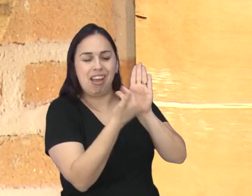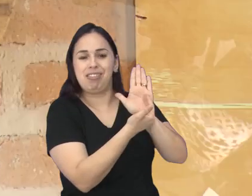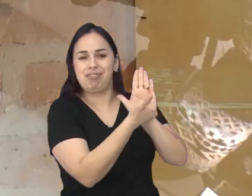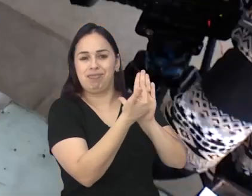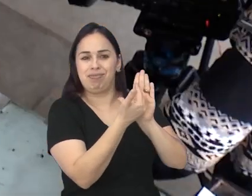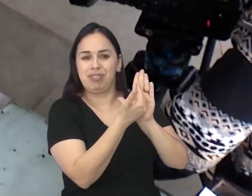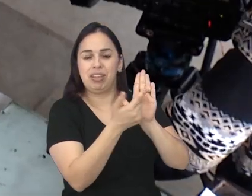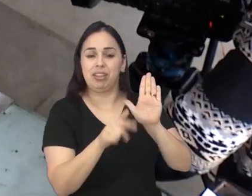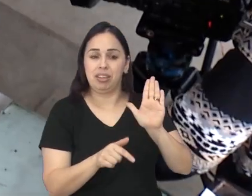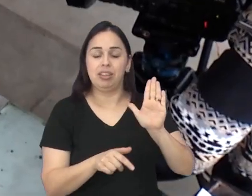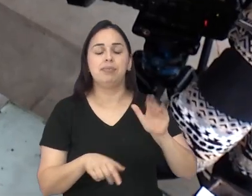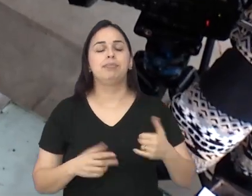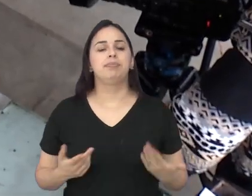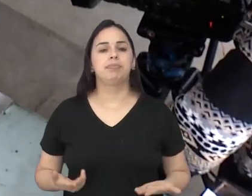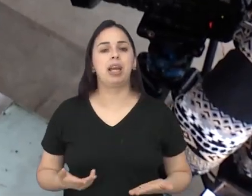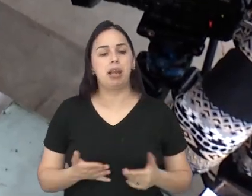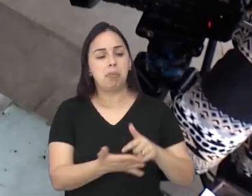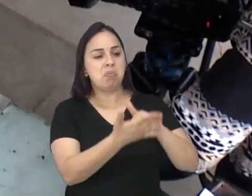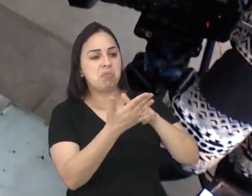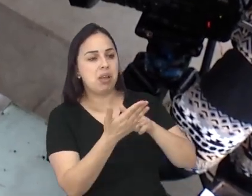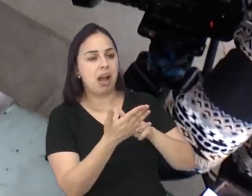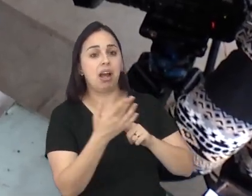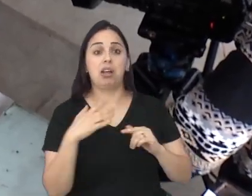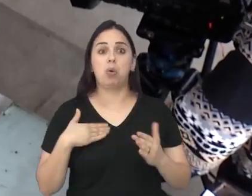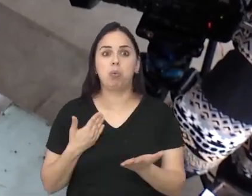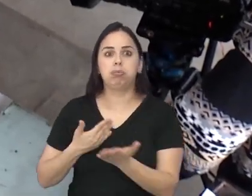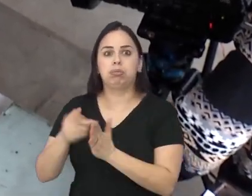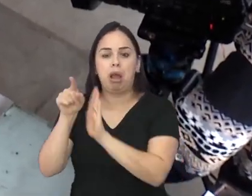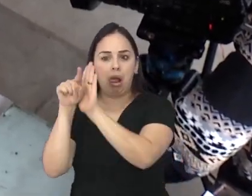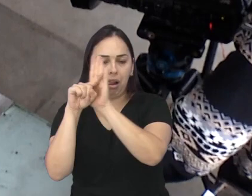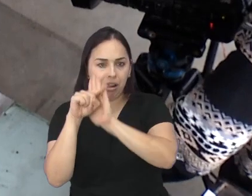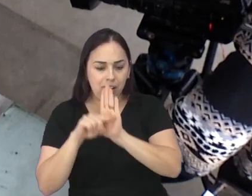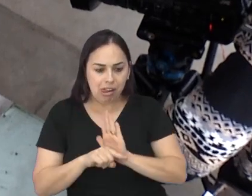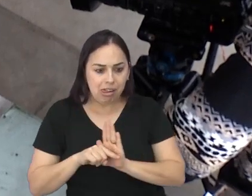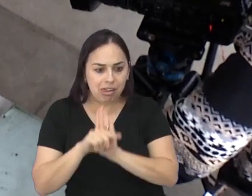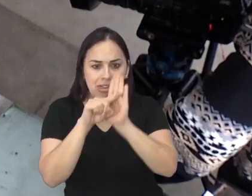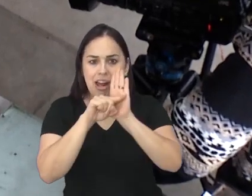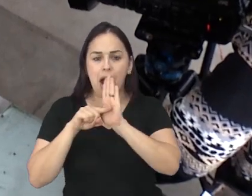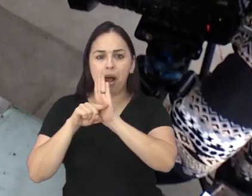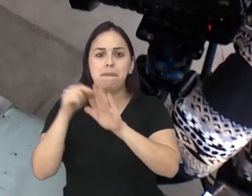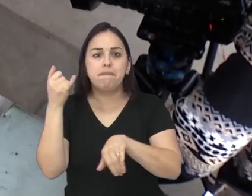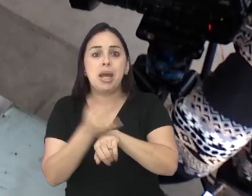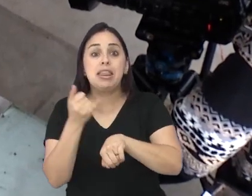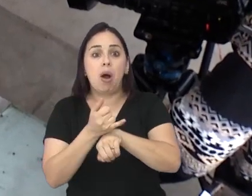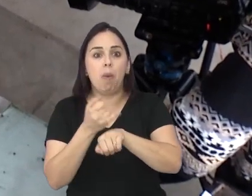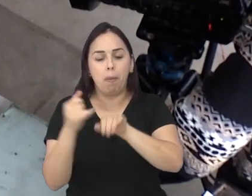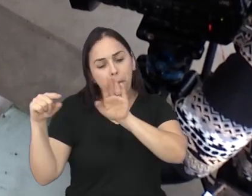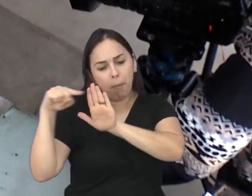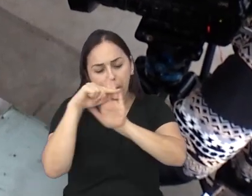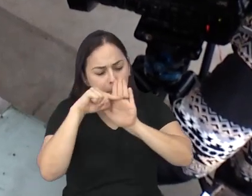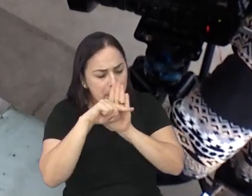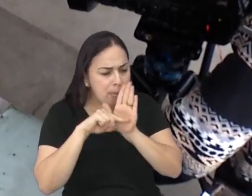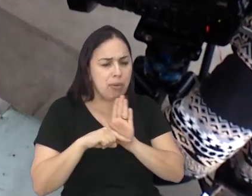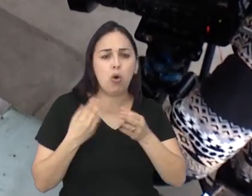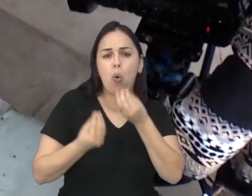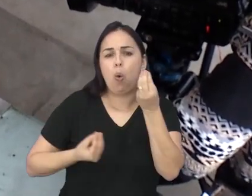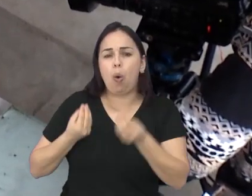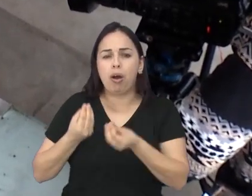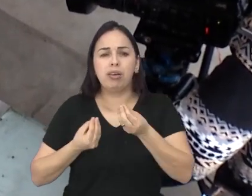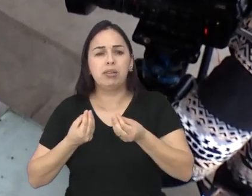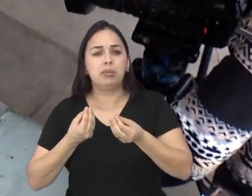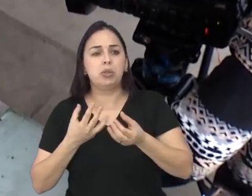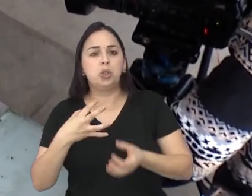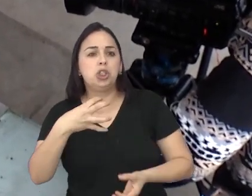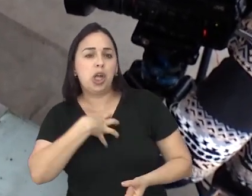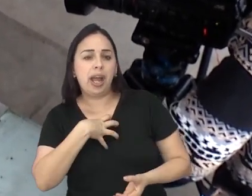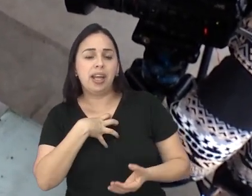então ele mostrou a chilo e tal. Aí eu comecei a pesquisar. Nesse momento eu comecei a pesquisar o metal, como é que eu poderia fazer o metal, como é que era,